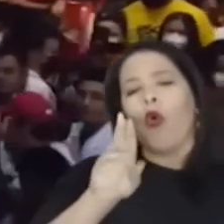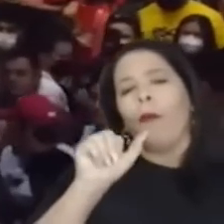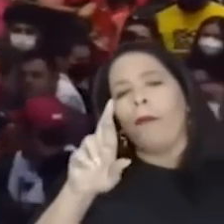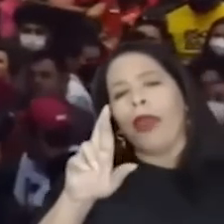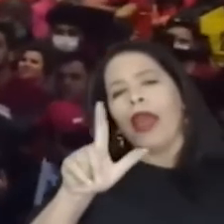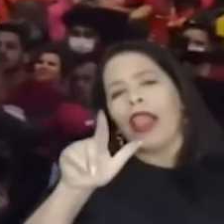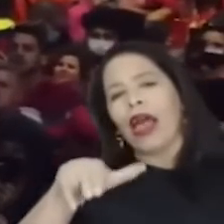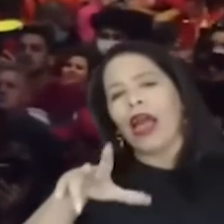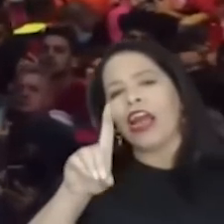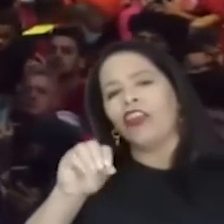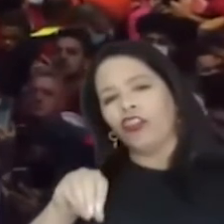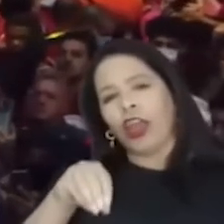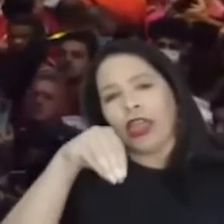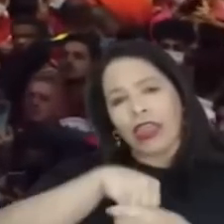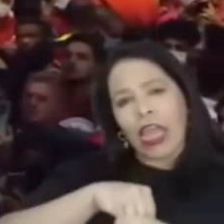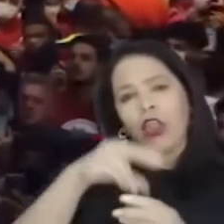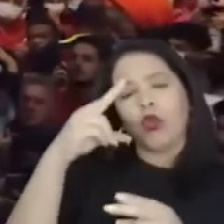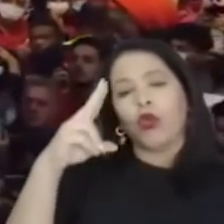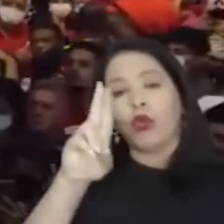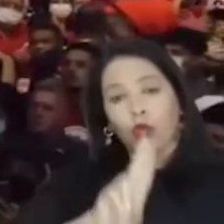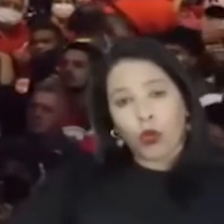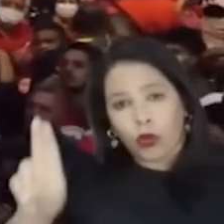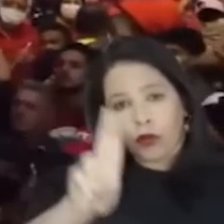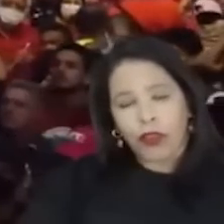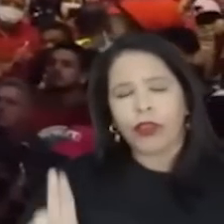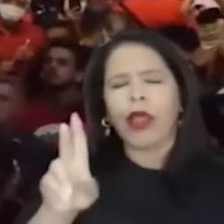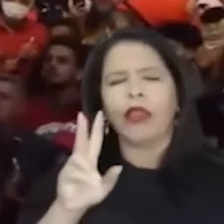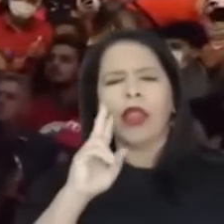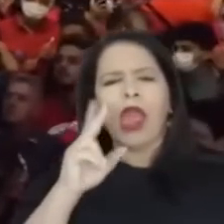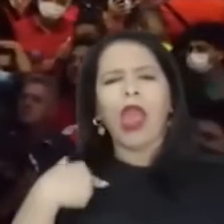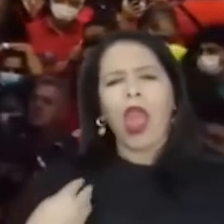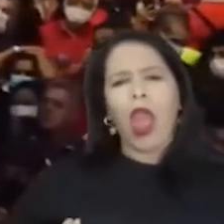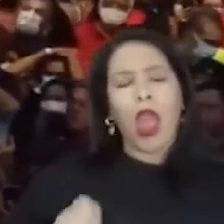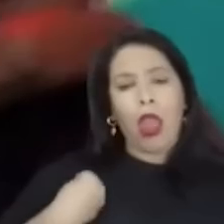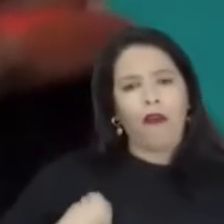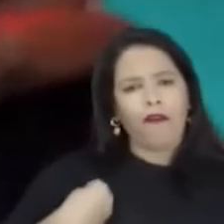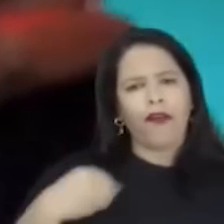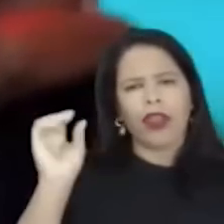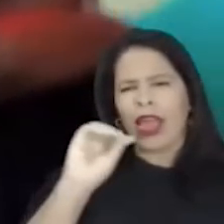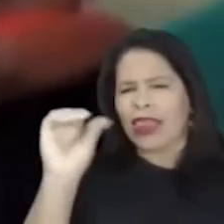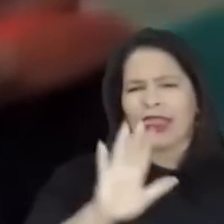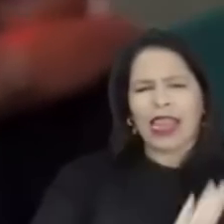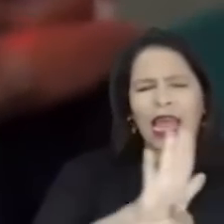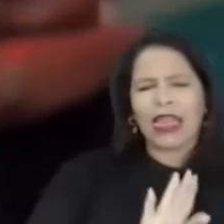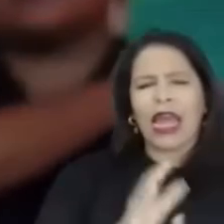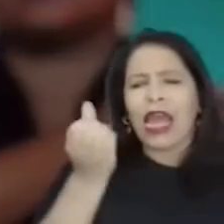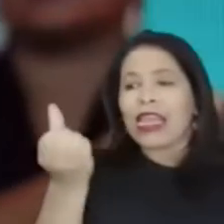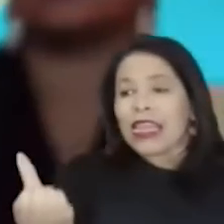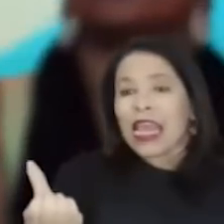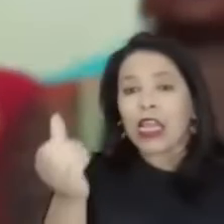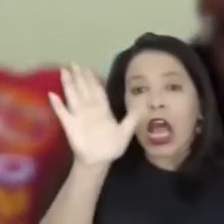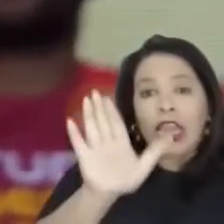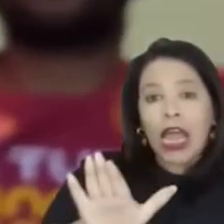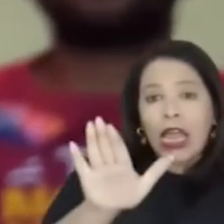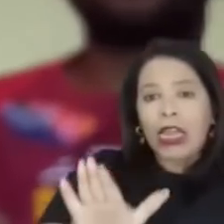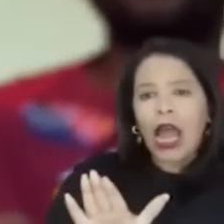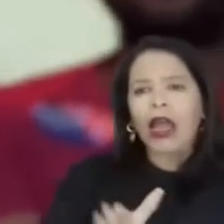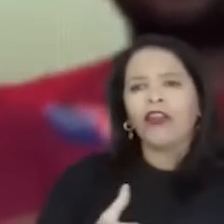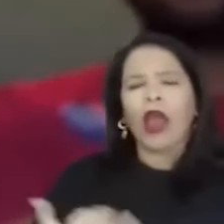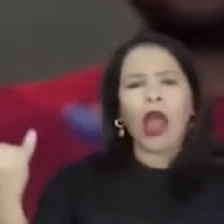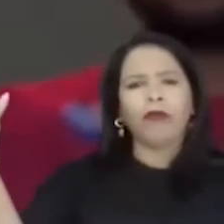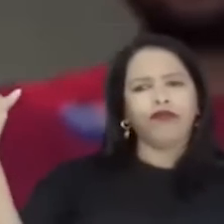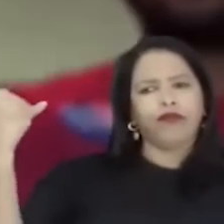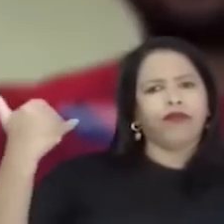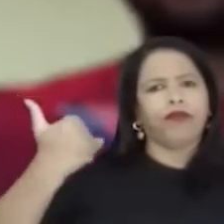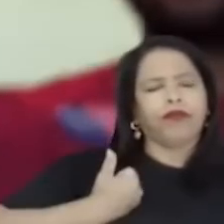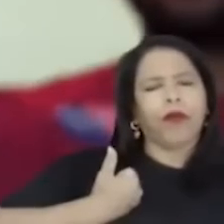universidade. Eu nem estava lá, porque era 6 horas da tarde ainda, quando eu recebo a notícia que